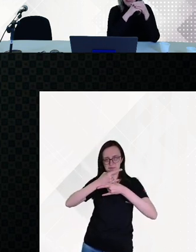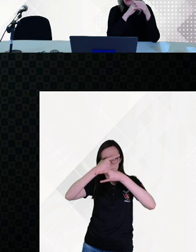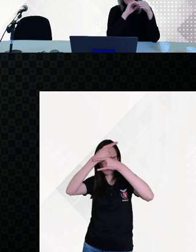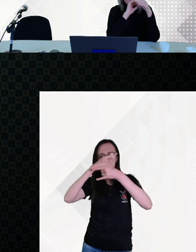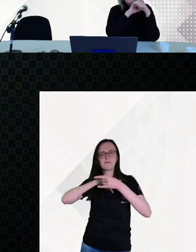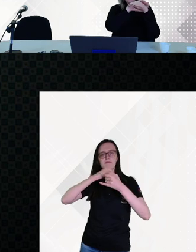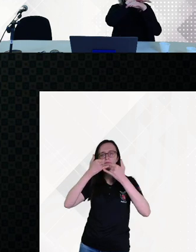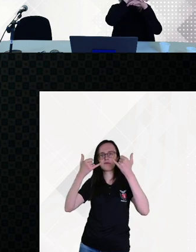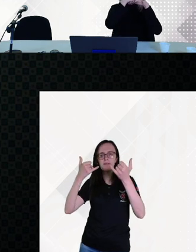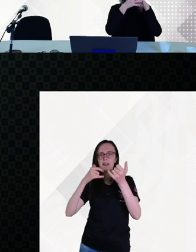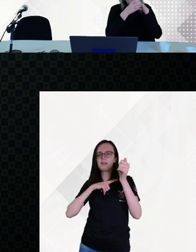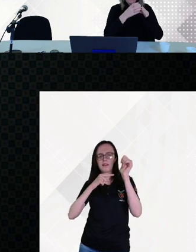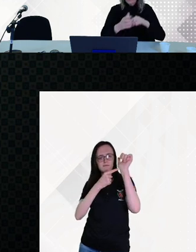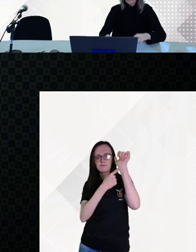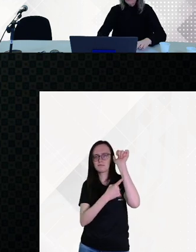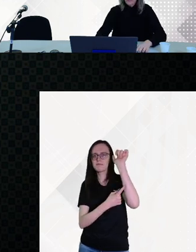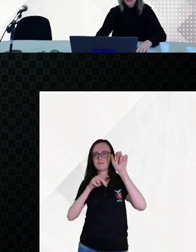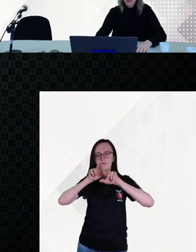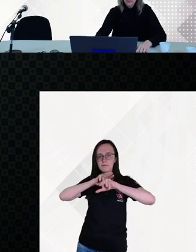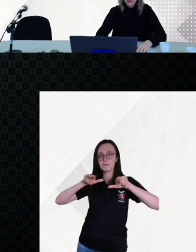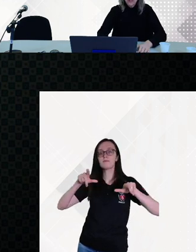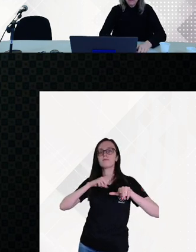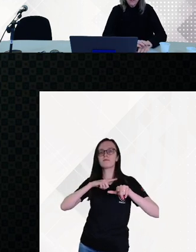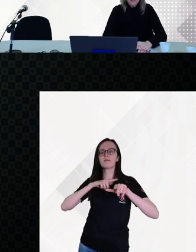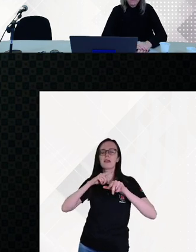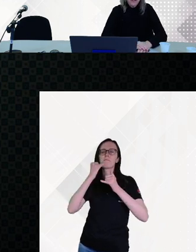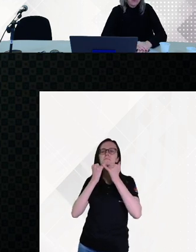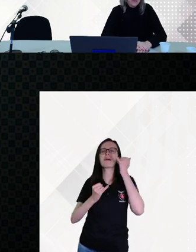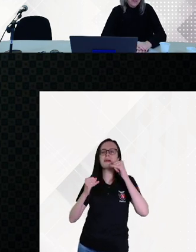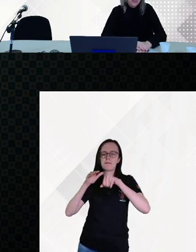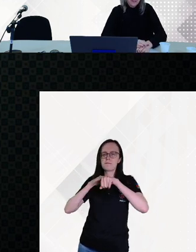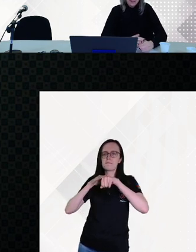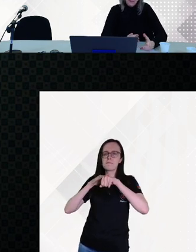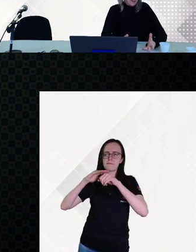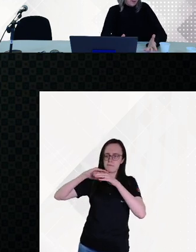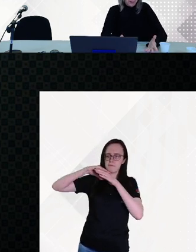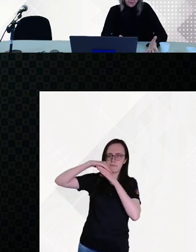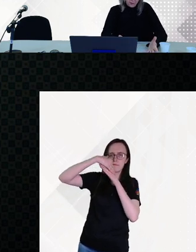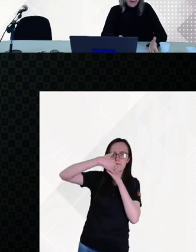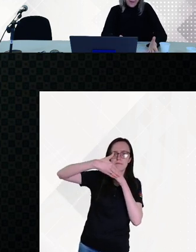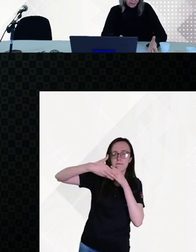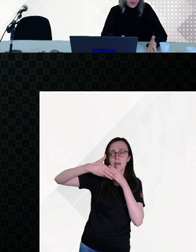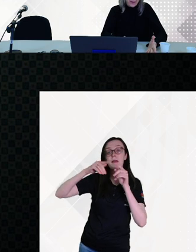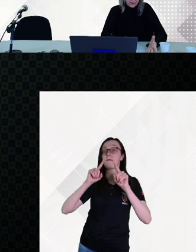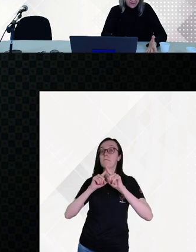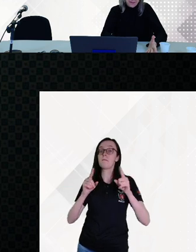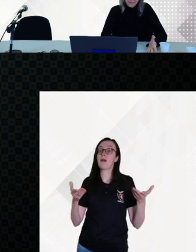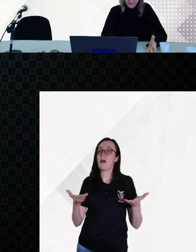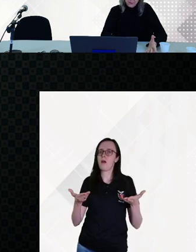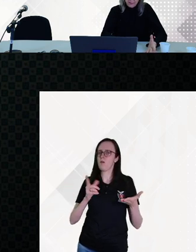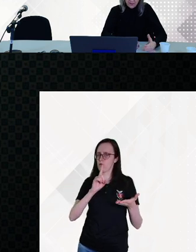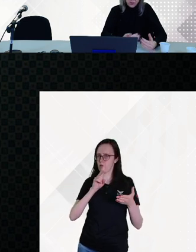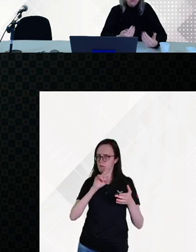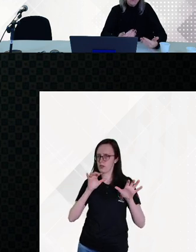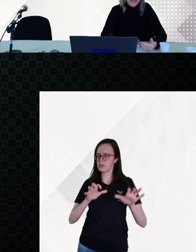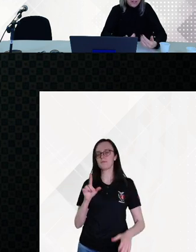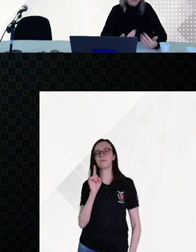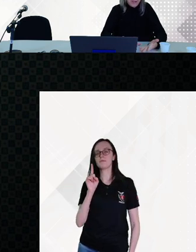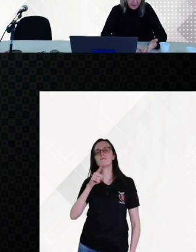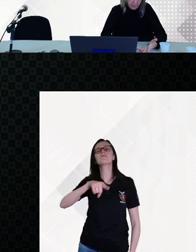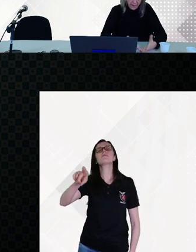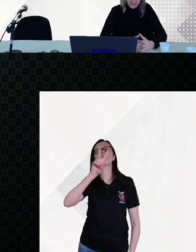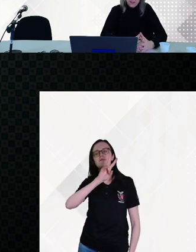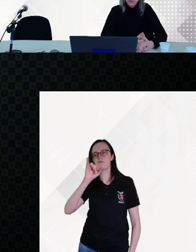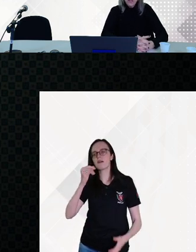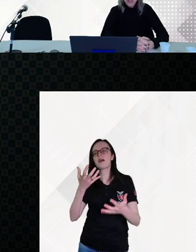tá? Então, ela está recoberta para uma pele. Então, o que vai ser feito com essa criança? Não é agora que vai ser feito, né? Vocês já vão